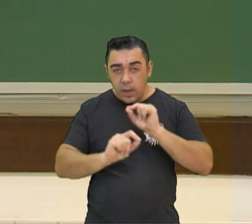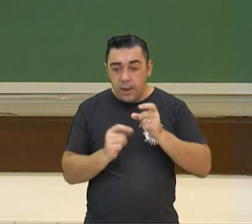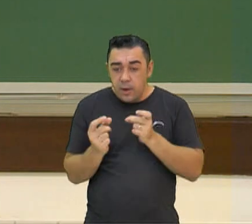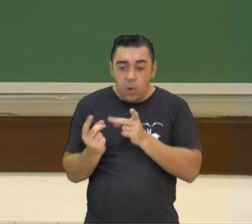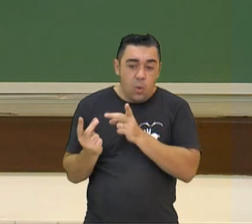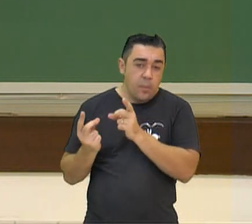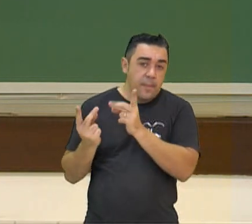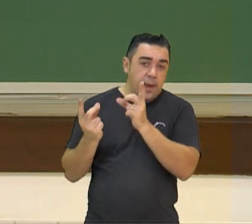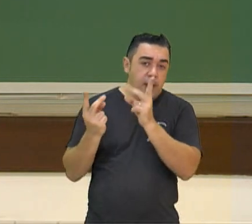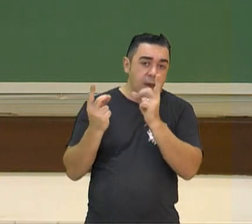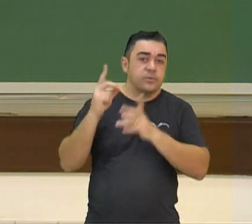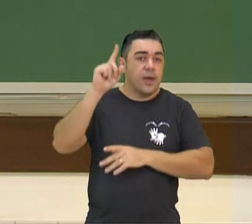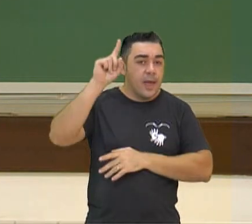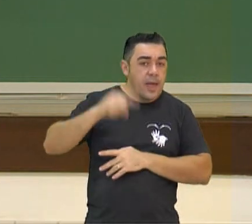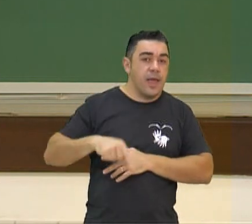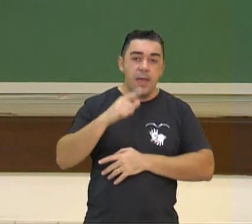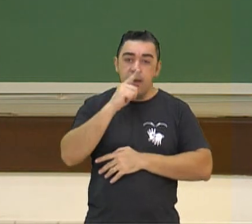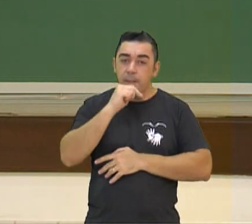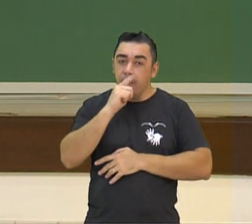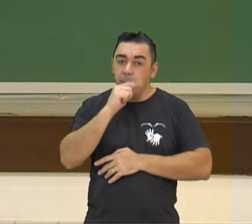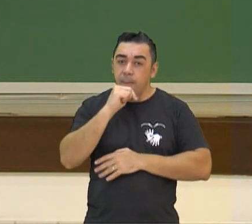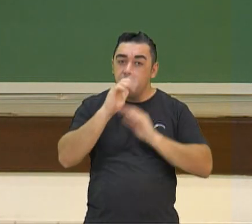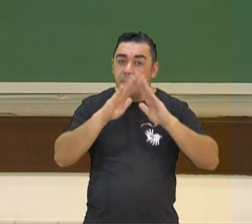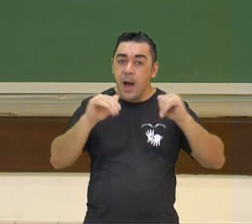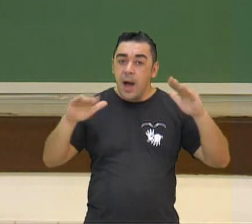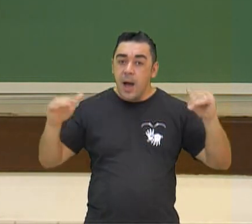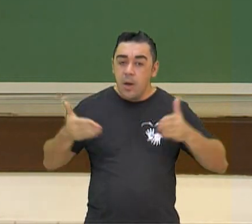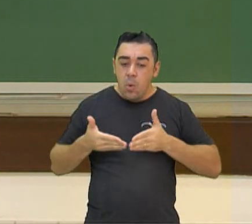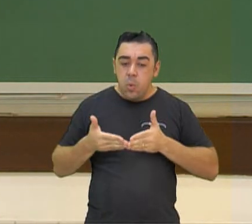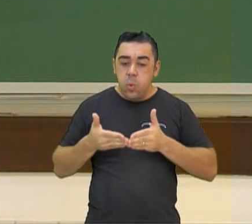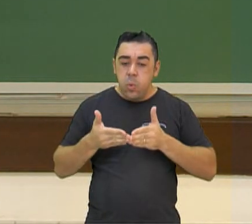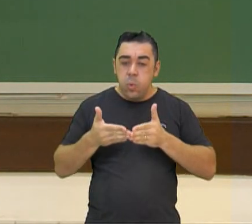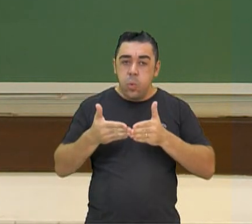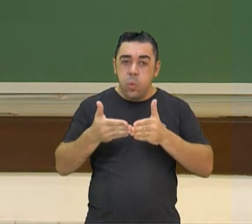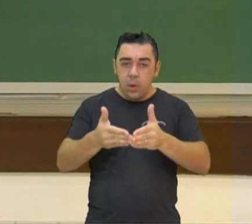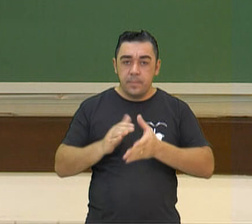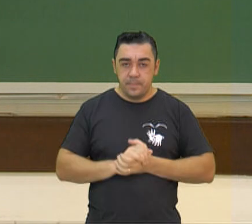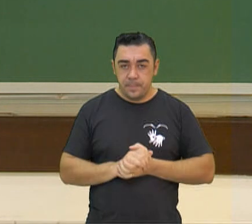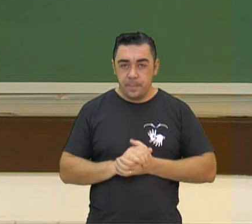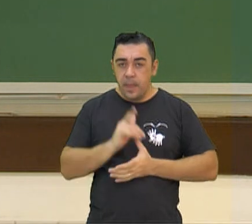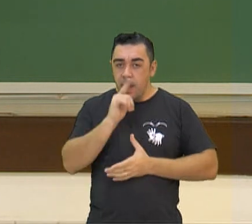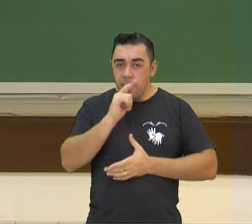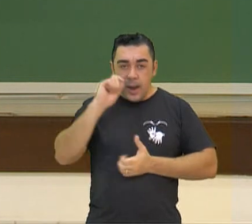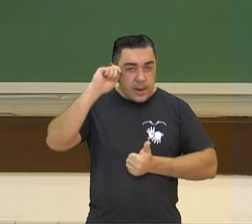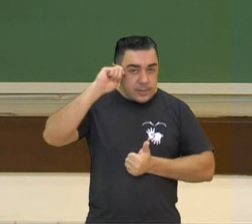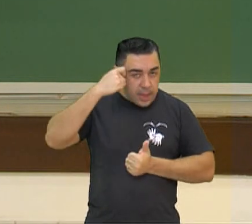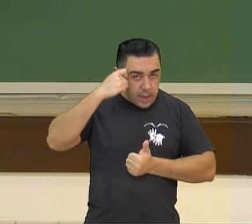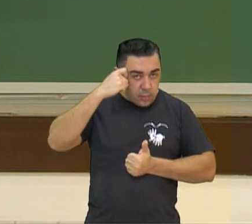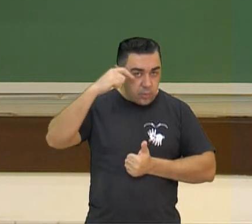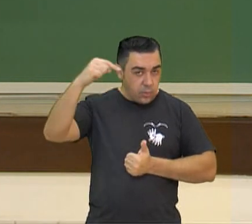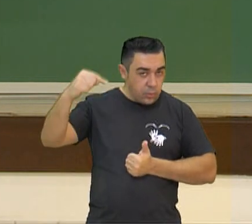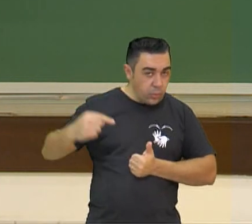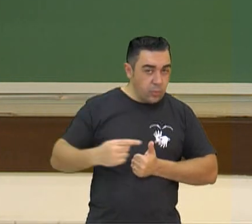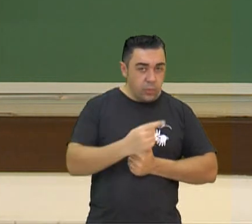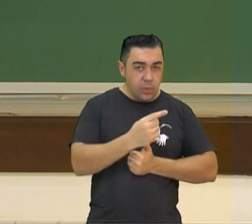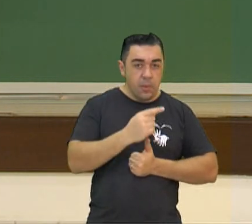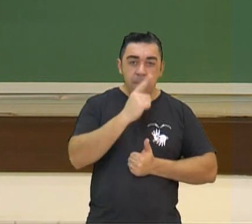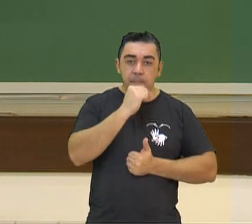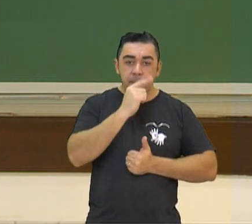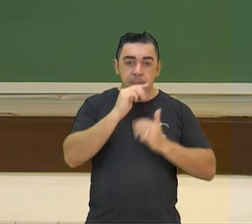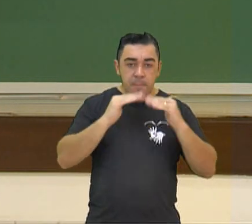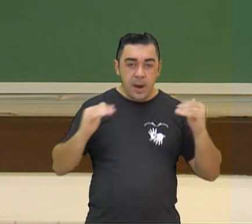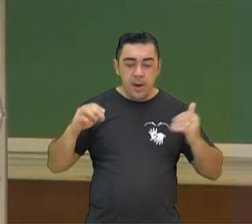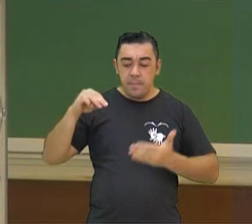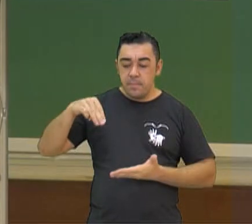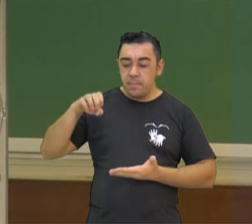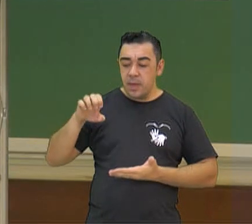oceano. E do Mar Negro para o Mar Mediterrâneo, veja, é a única saída